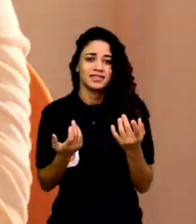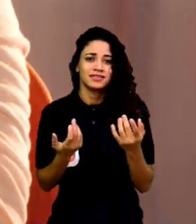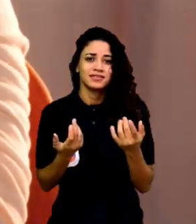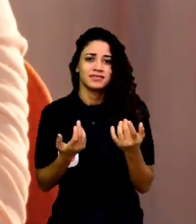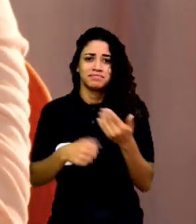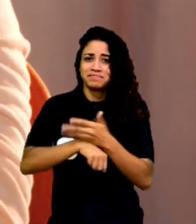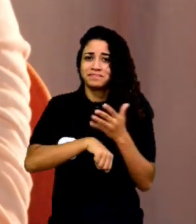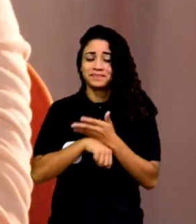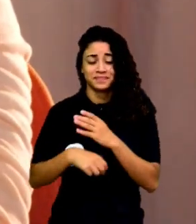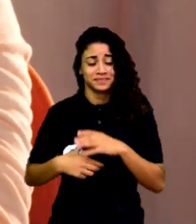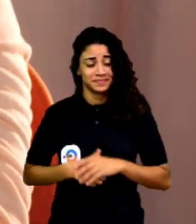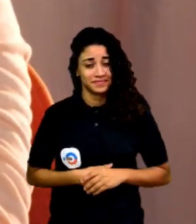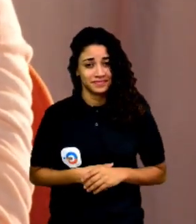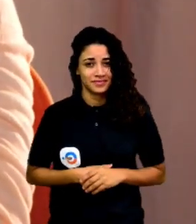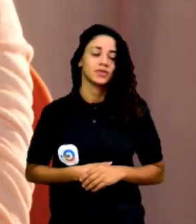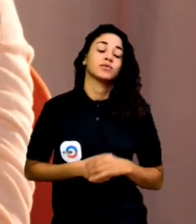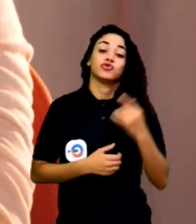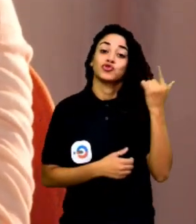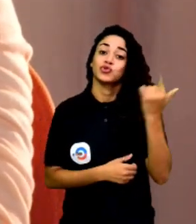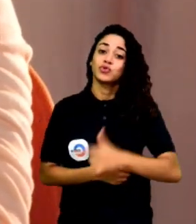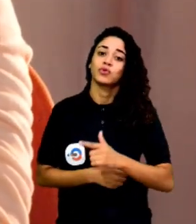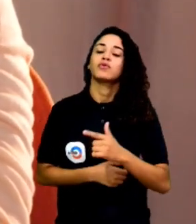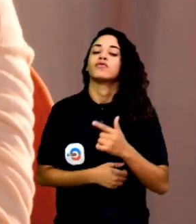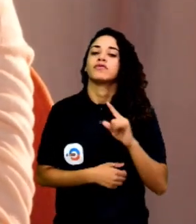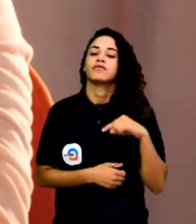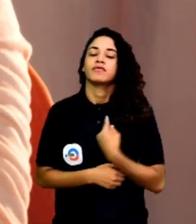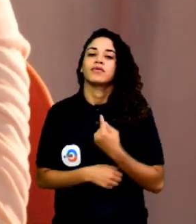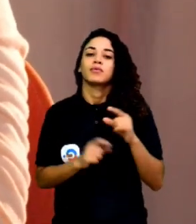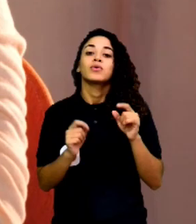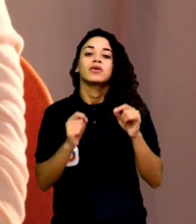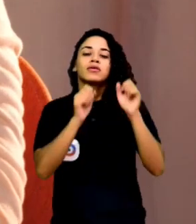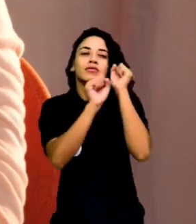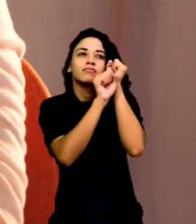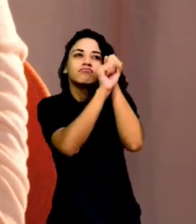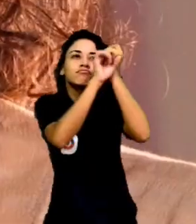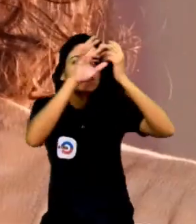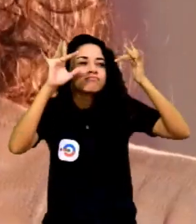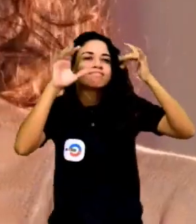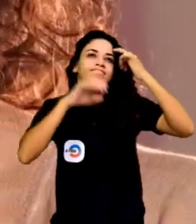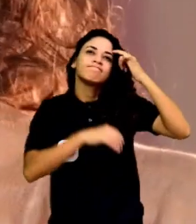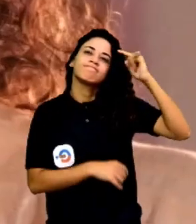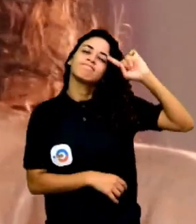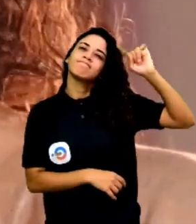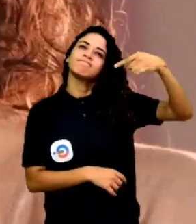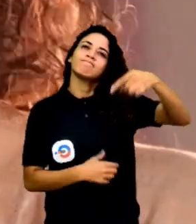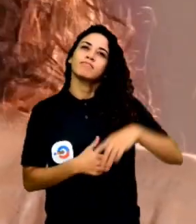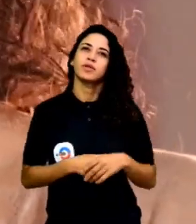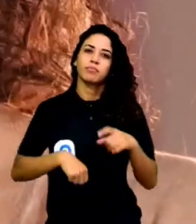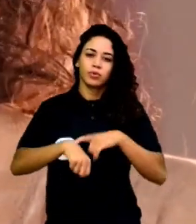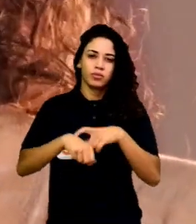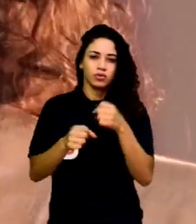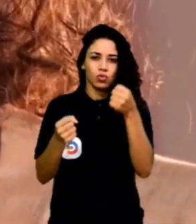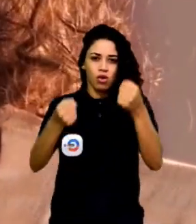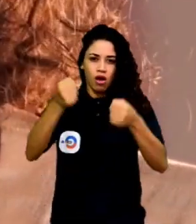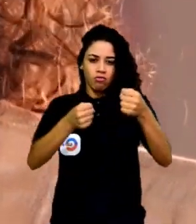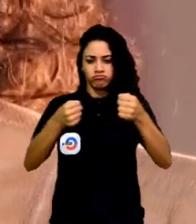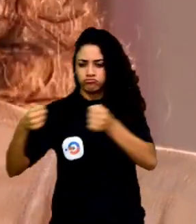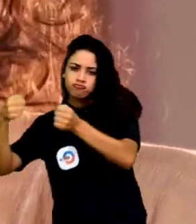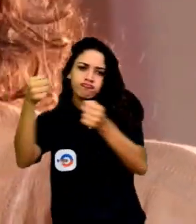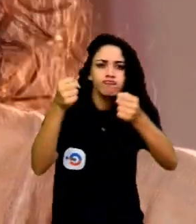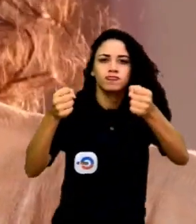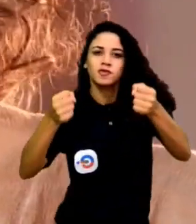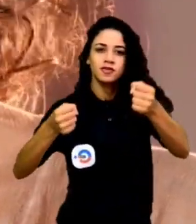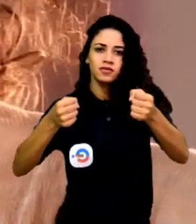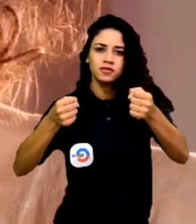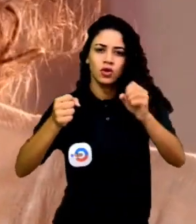tarefas, né? Vamos mais uma vez exercitar a imaginação e pensar no nosso dia a dia. Quando um carro entra na frente do outro